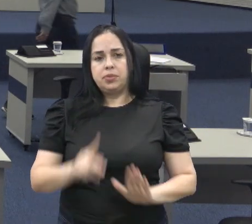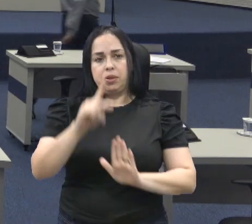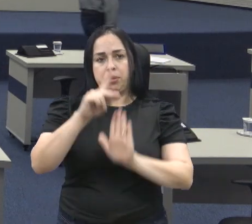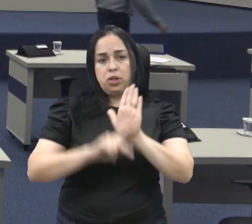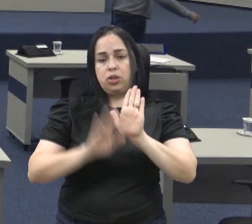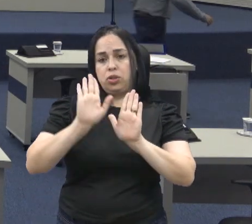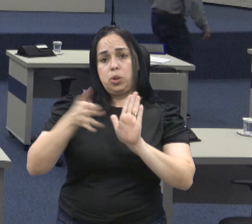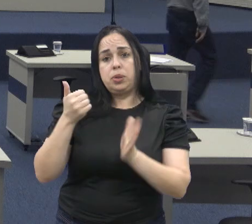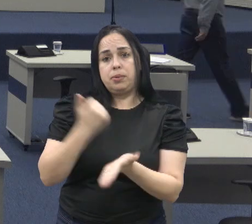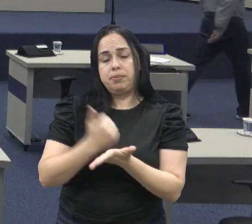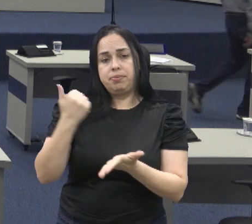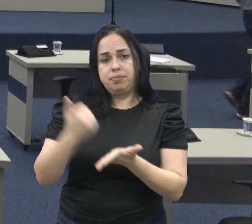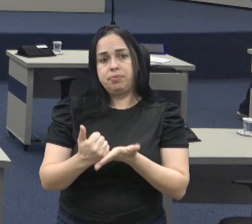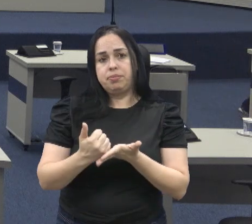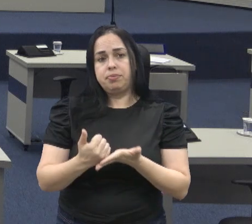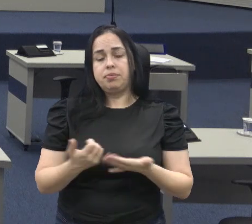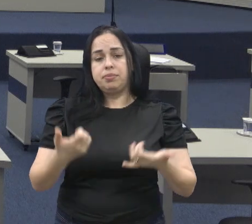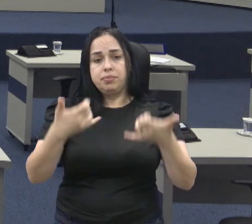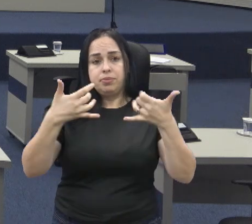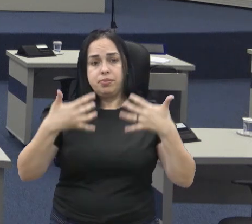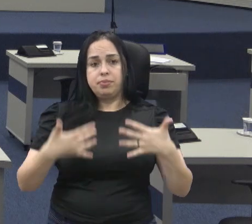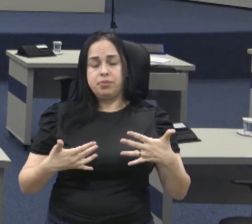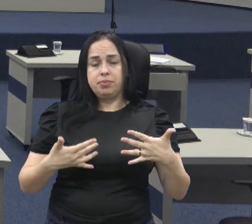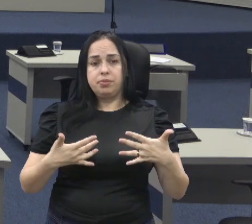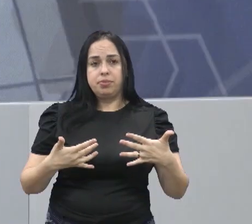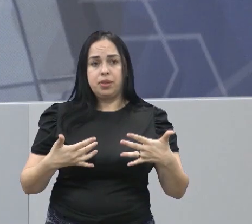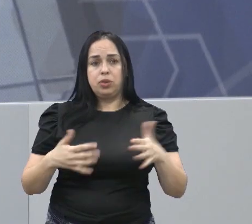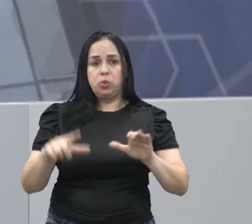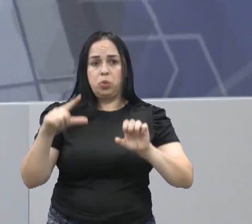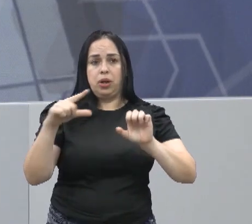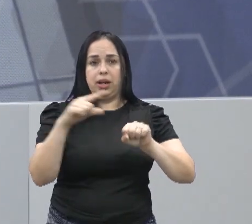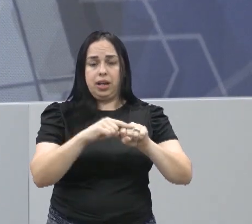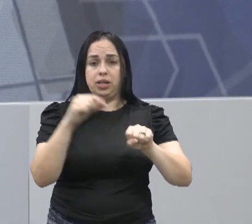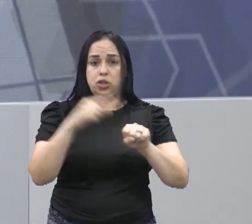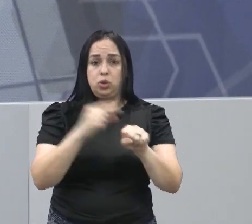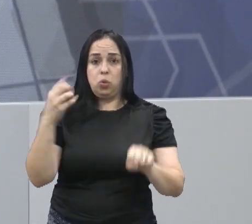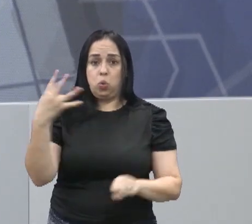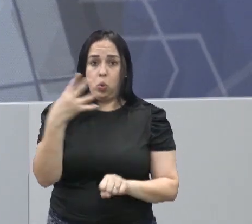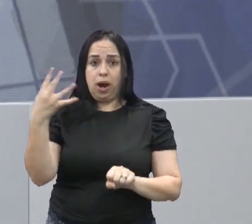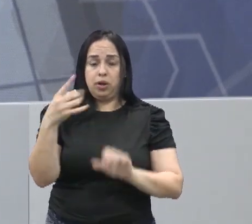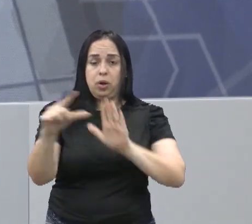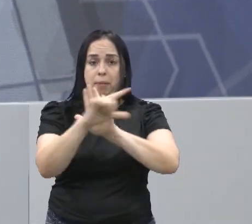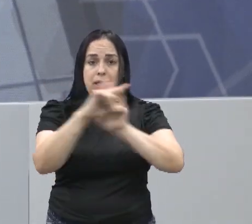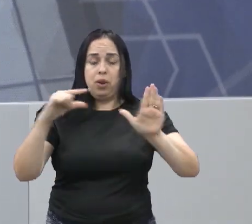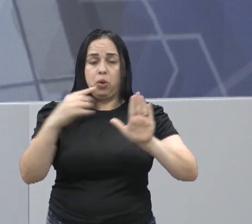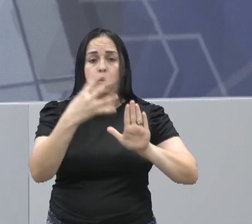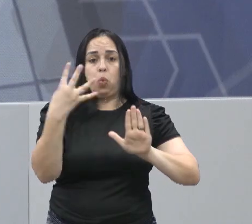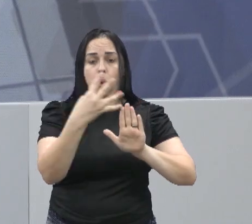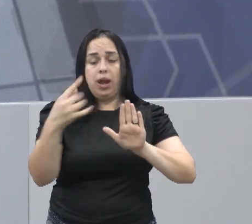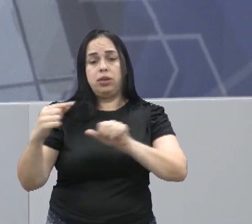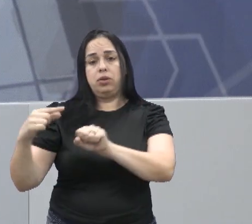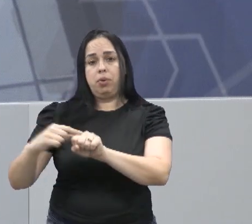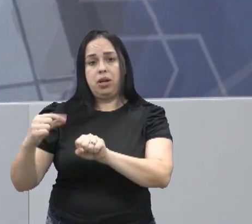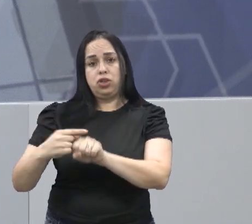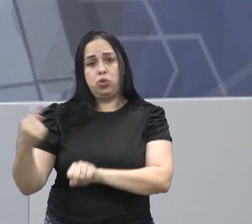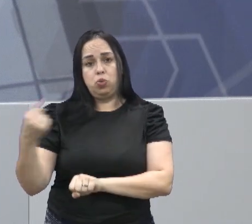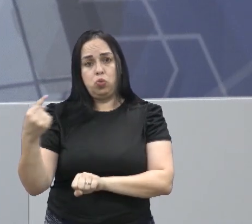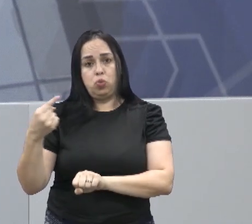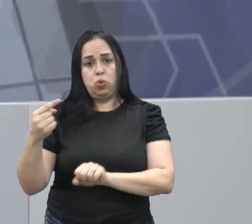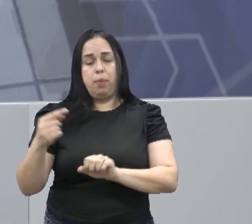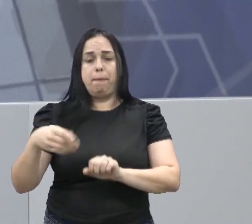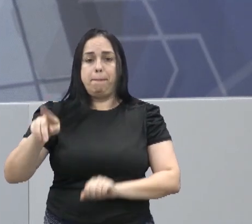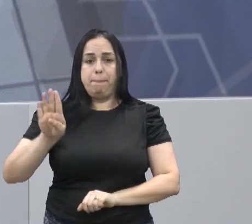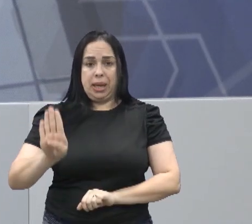protocolado trata-se da supressão do artigo 4º, do parágrafo 4º do artigo 1b da Lei